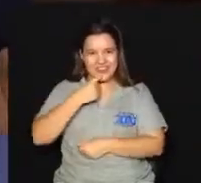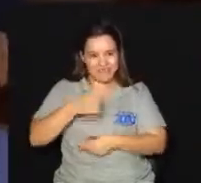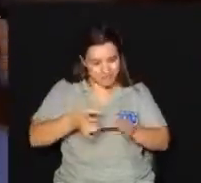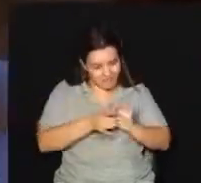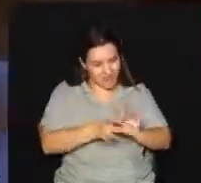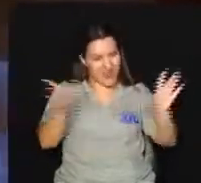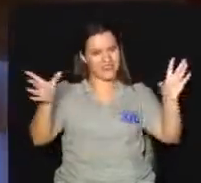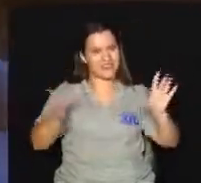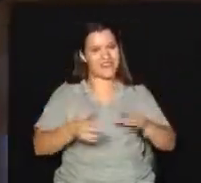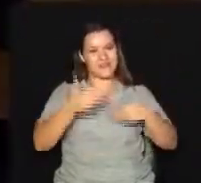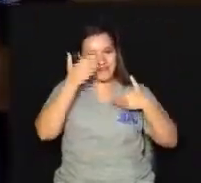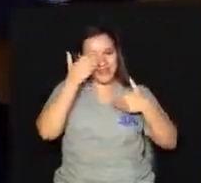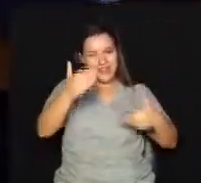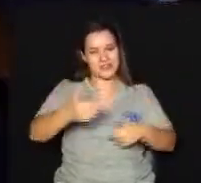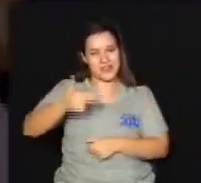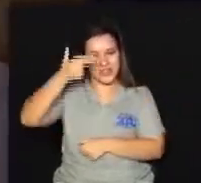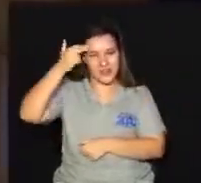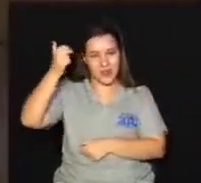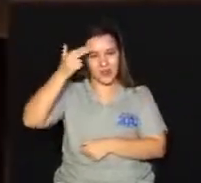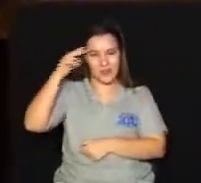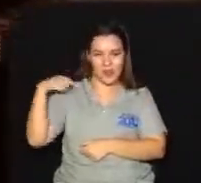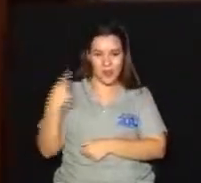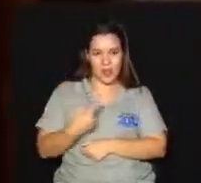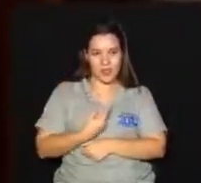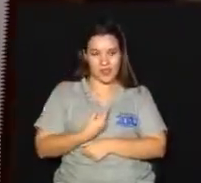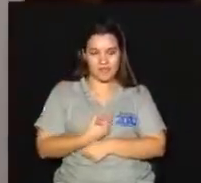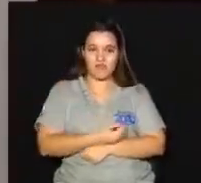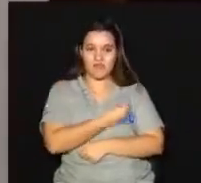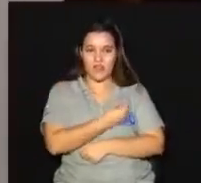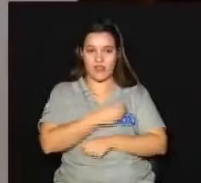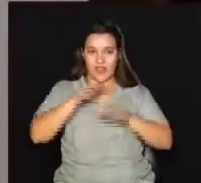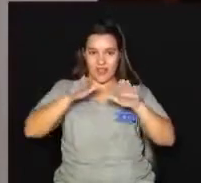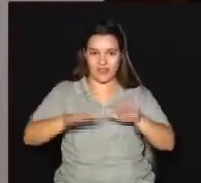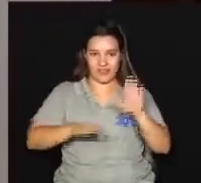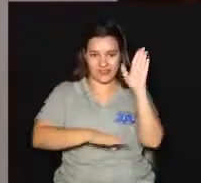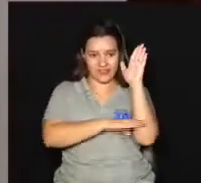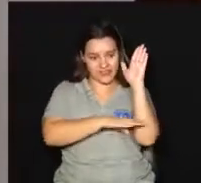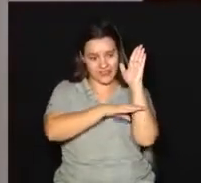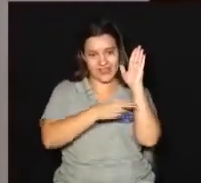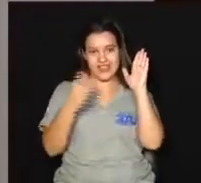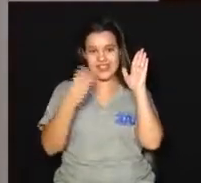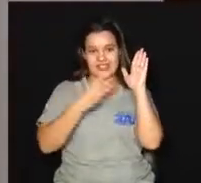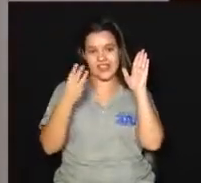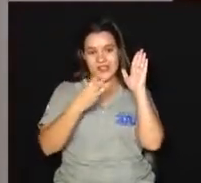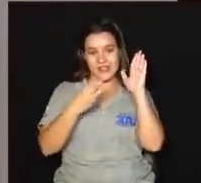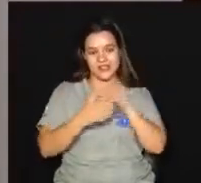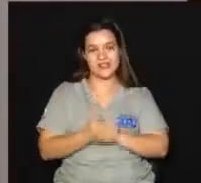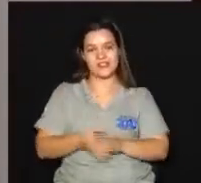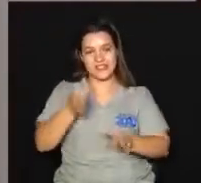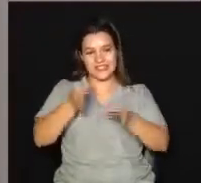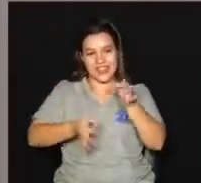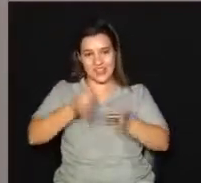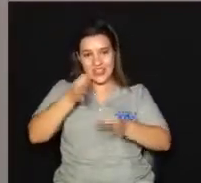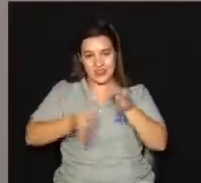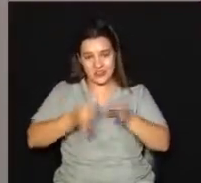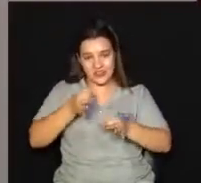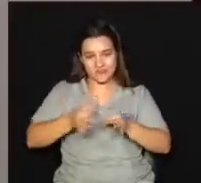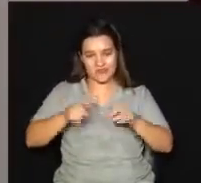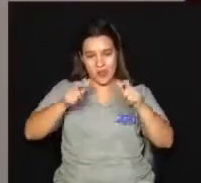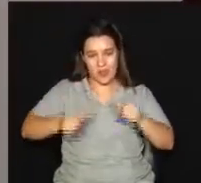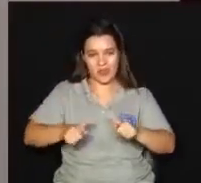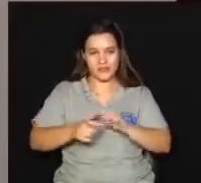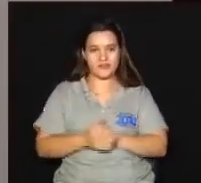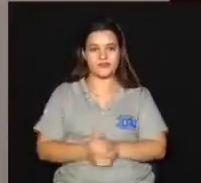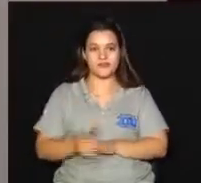Dispõe. Gabriel, e a gente continua aqui no 3º andar aqui do Palácio da Justiça,